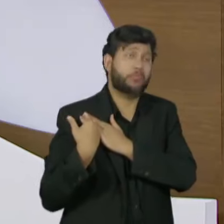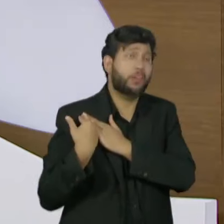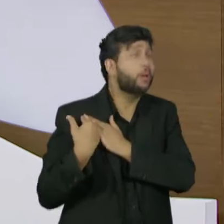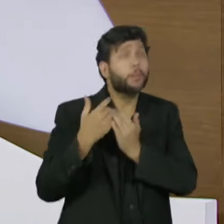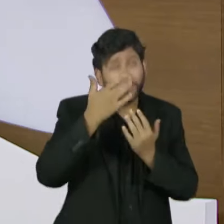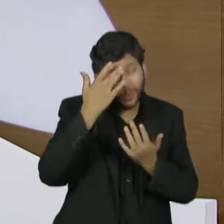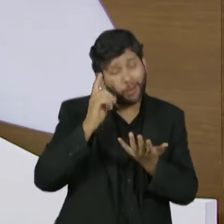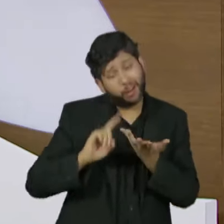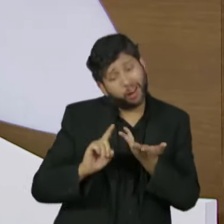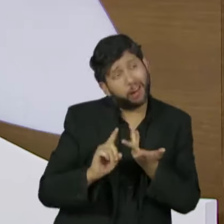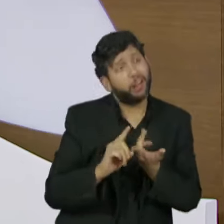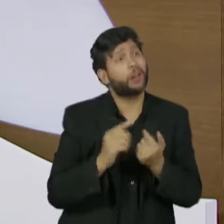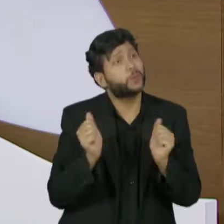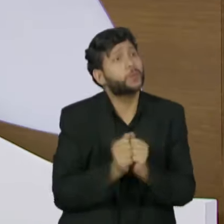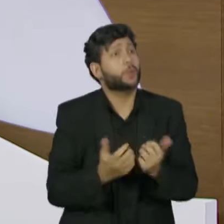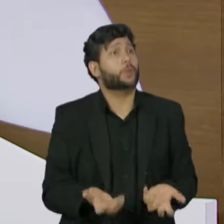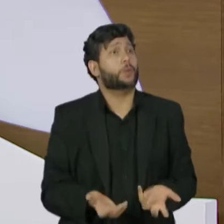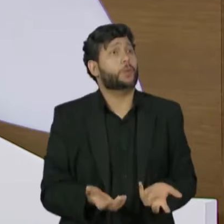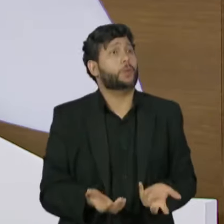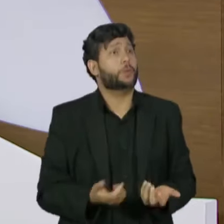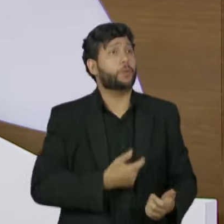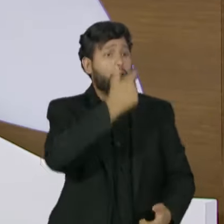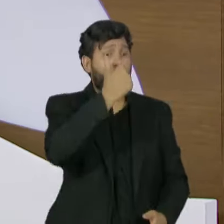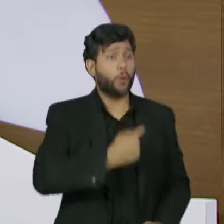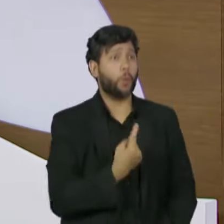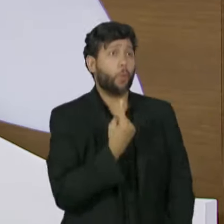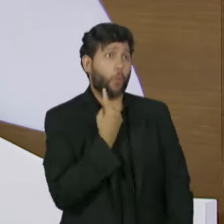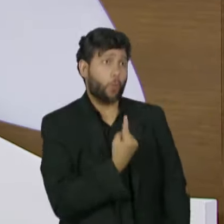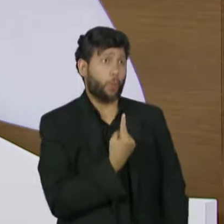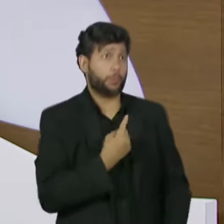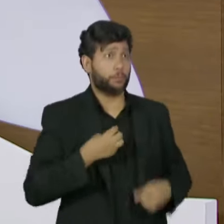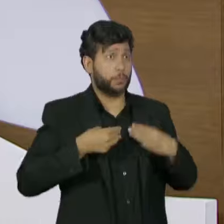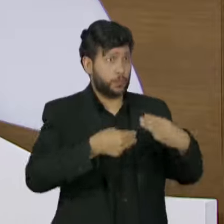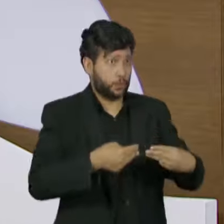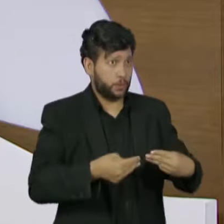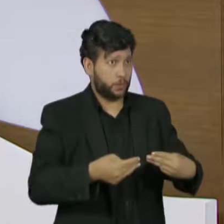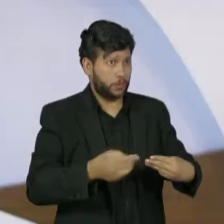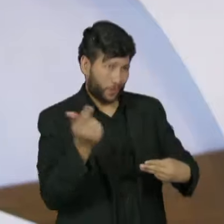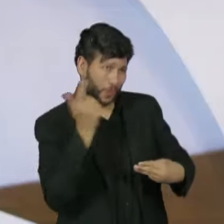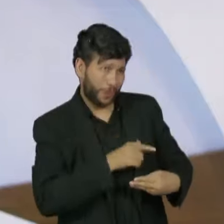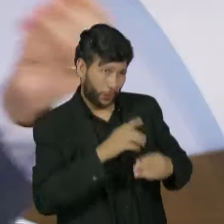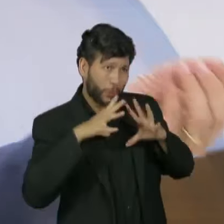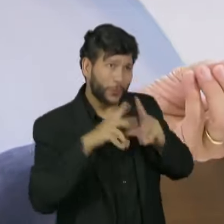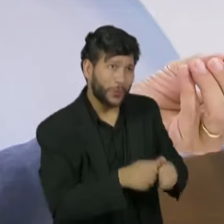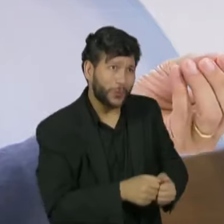objetivo. Não vai ser um ministro que vai conseguir